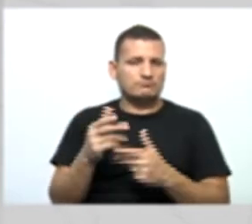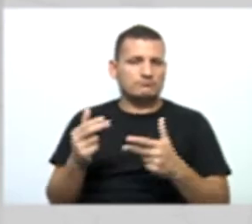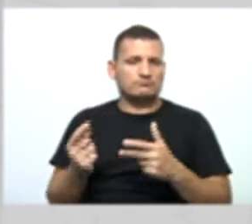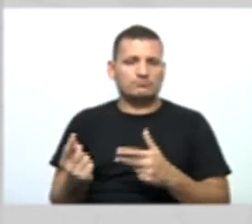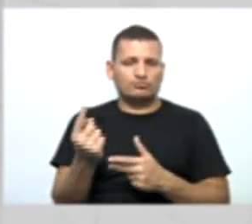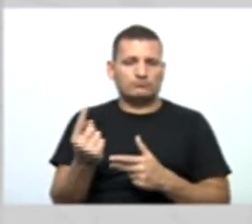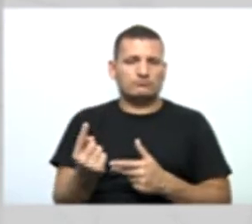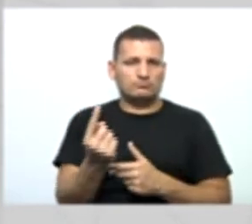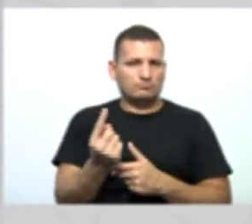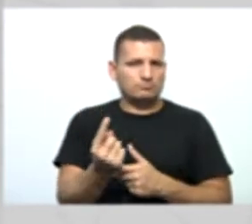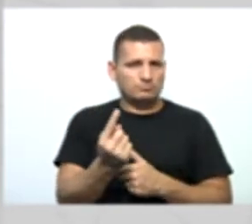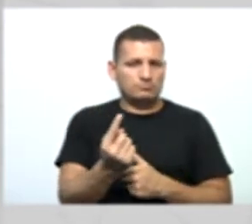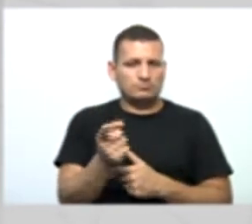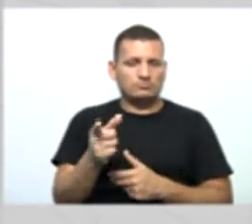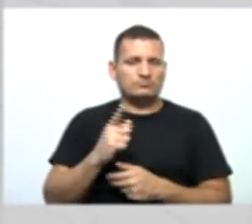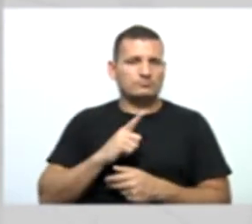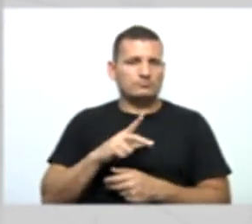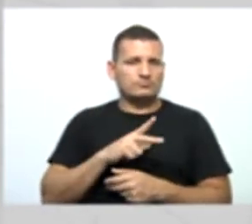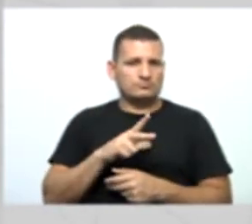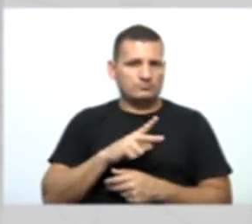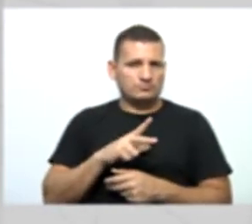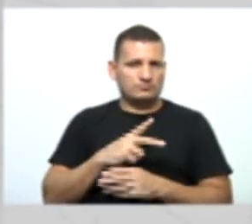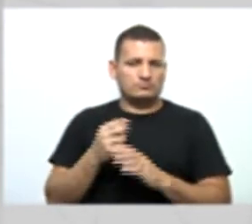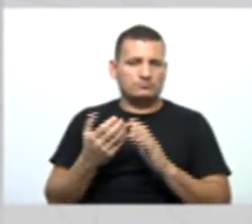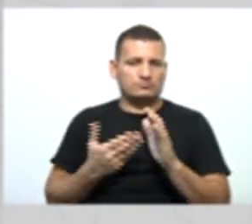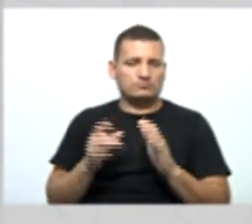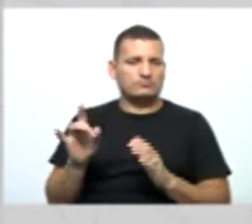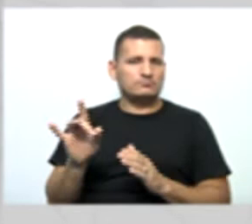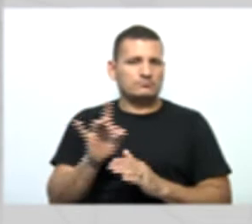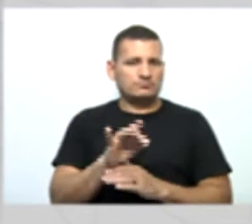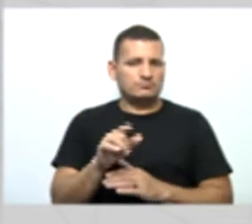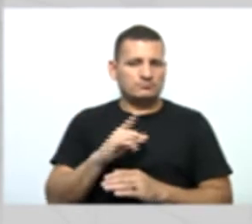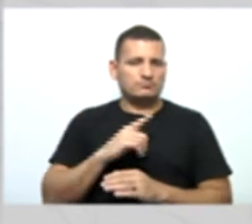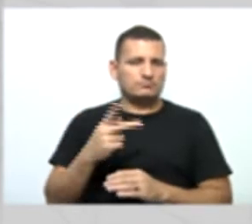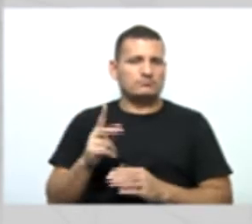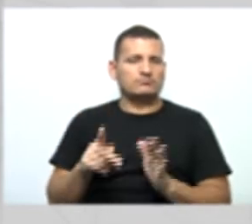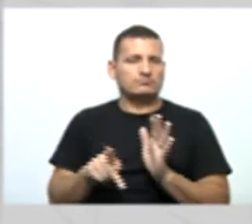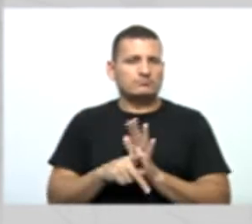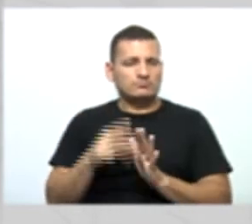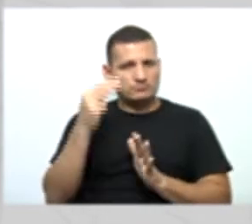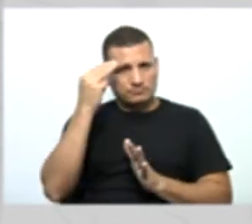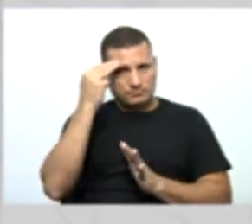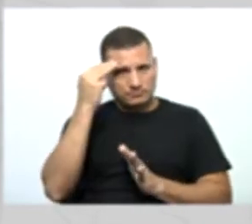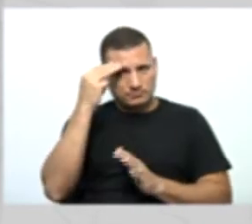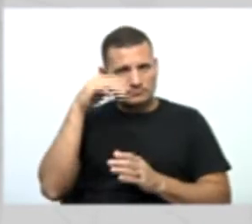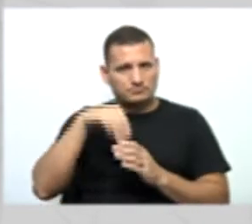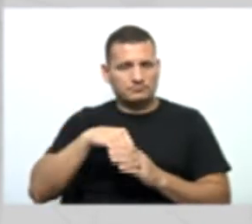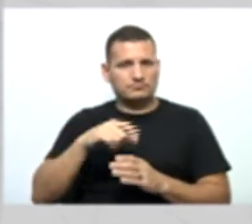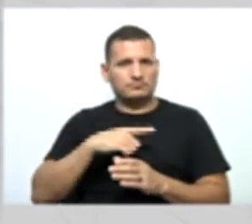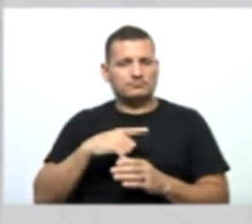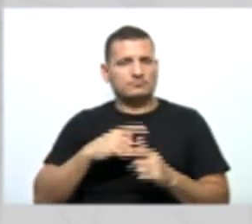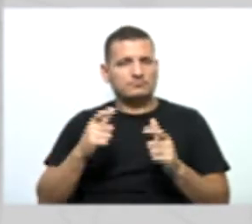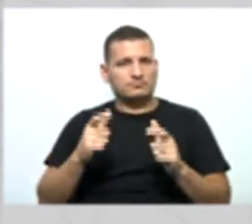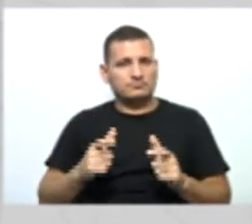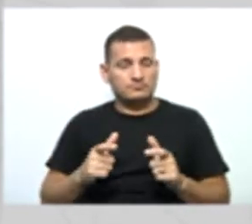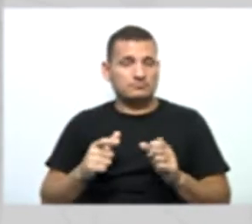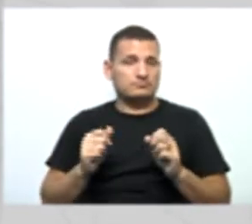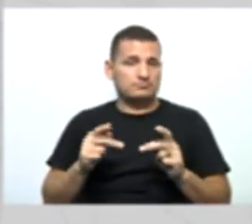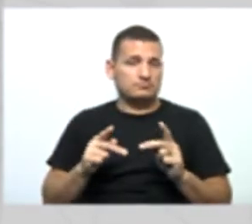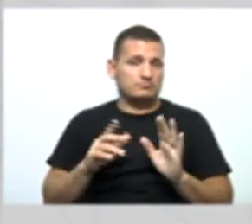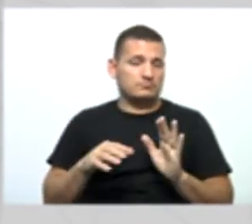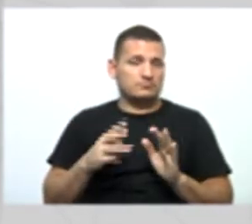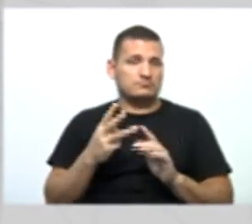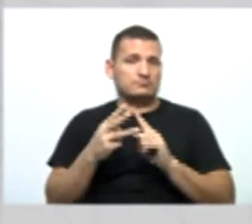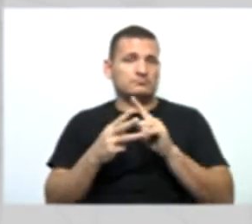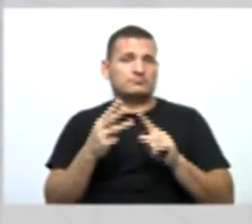possui características particulares e cada um possui o seu próprio endereço de memória, ok? Então, são os três